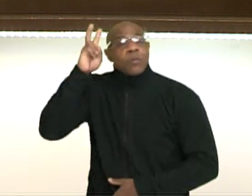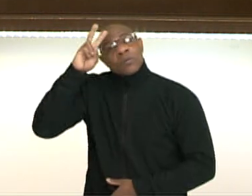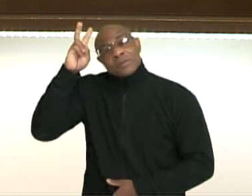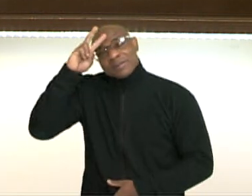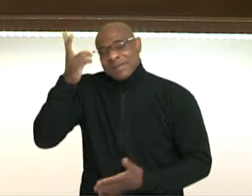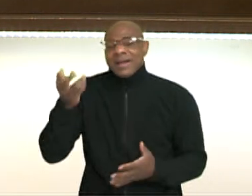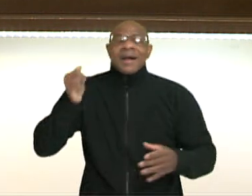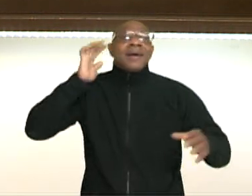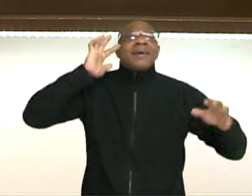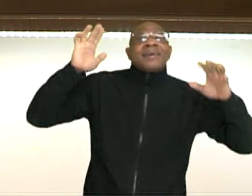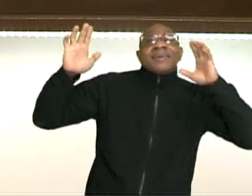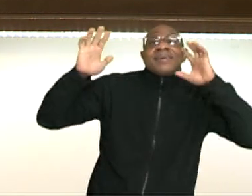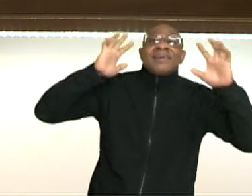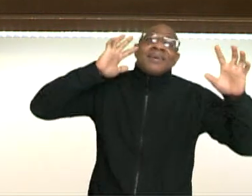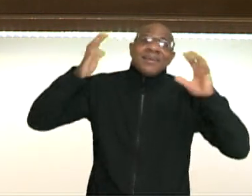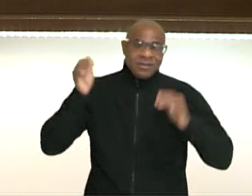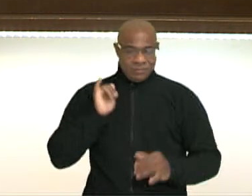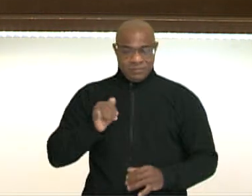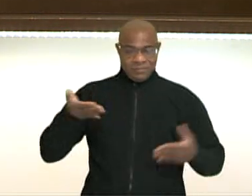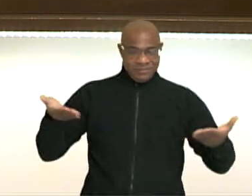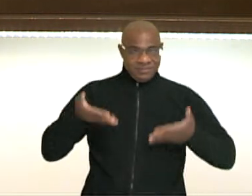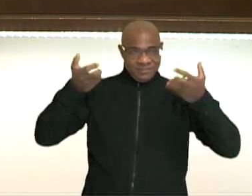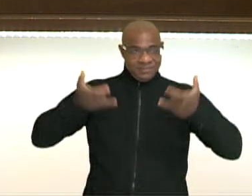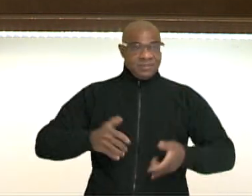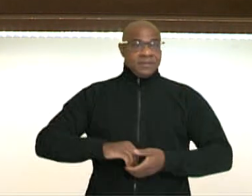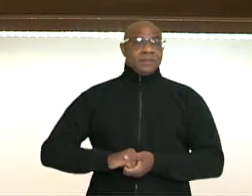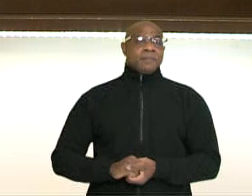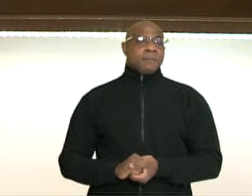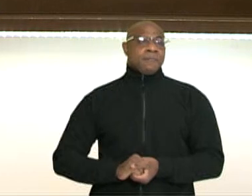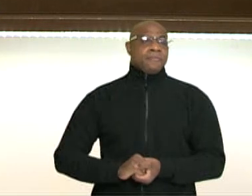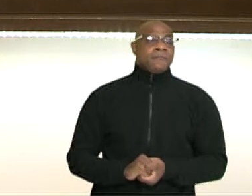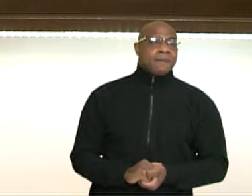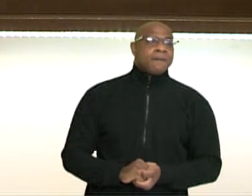esse imaginário, tá bom? Então, vamos lá.